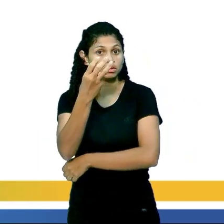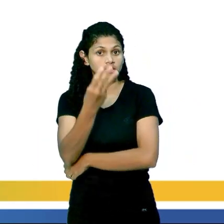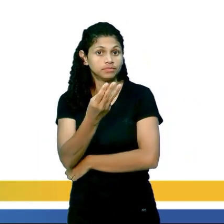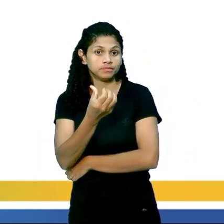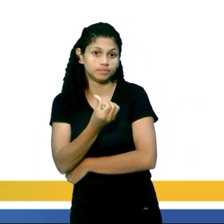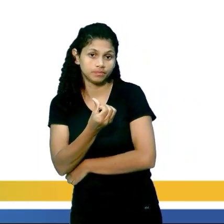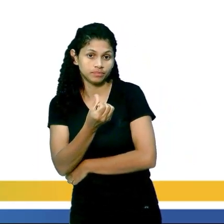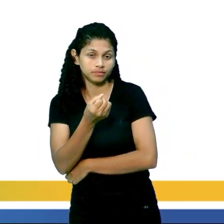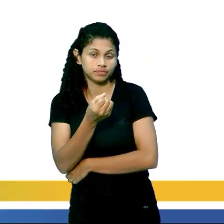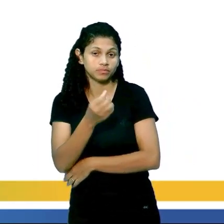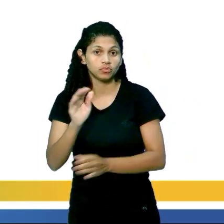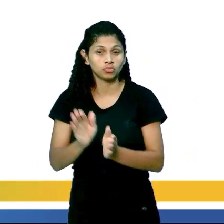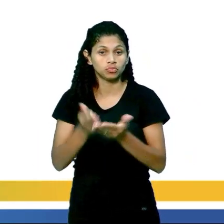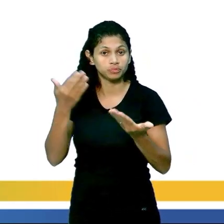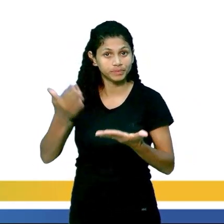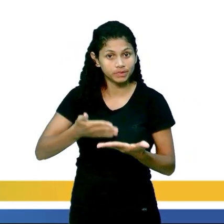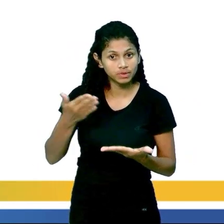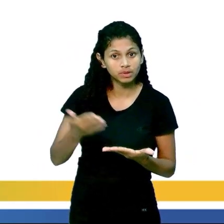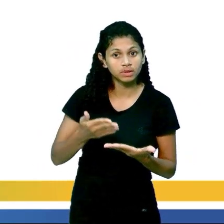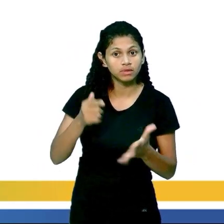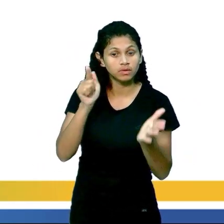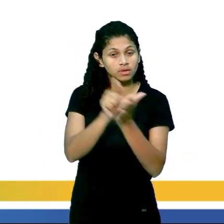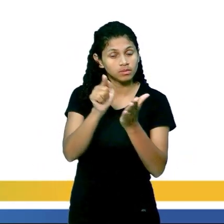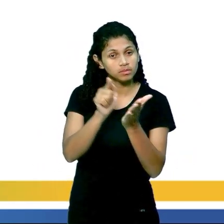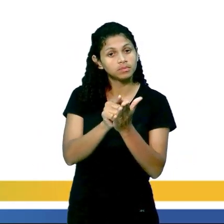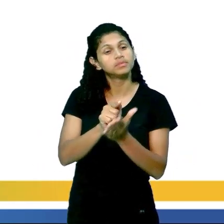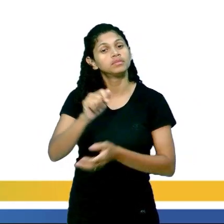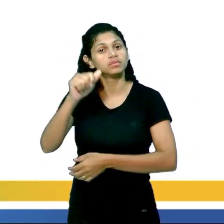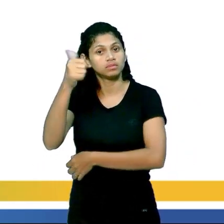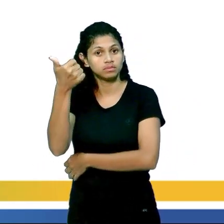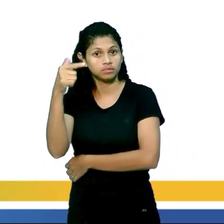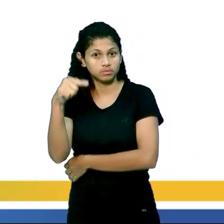36, livro Resolva Enem 1, página